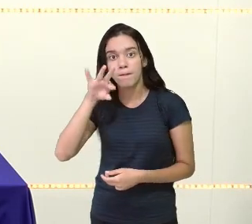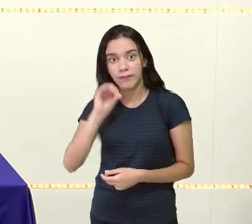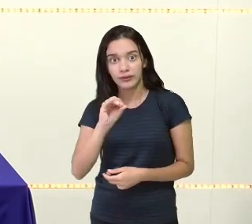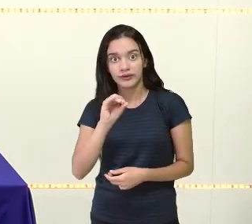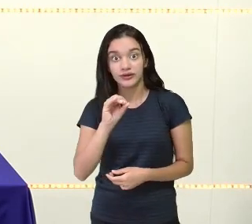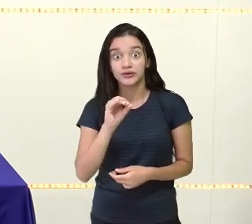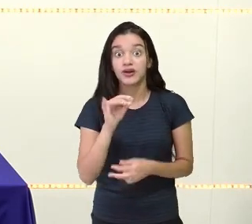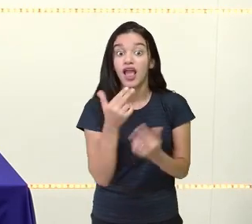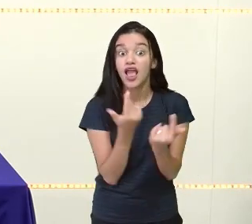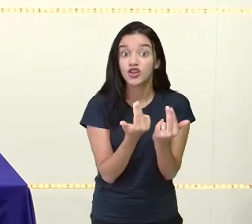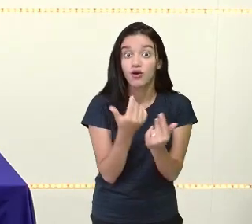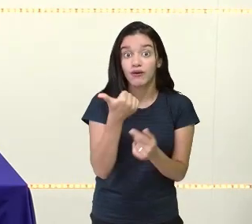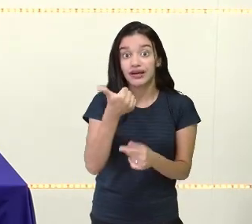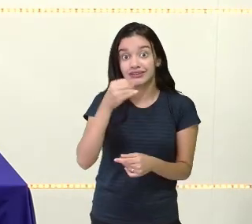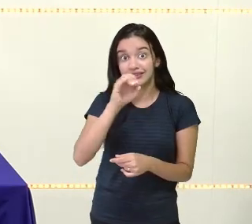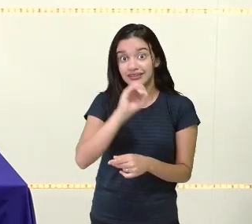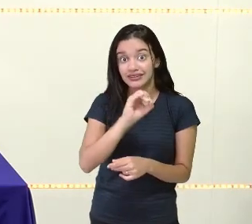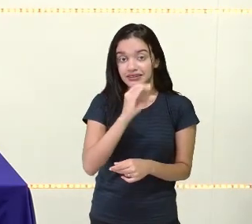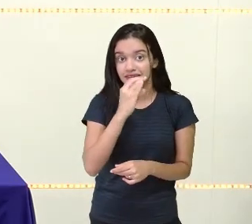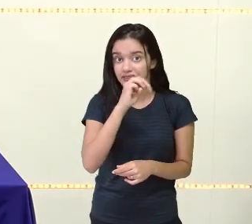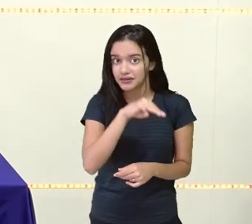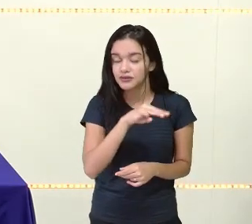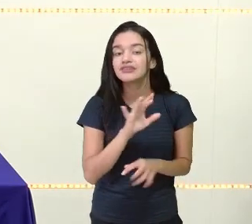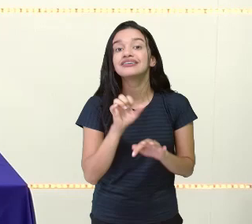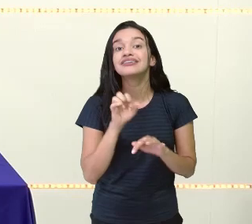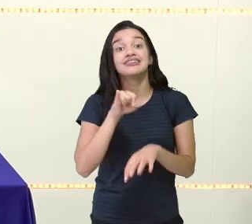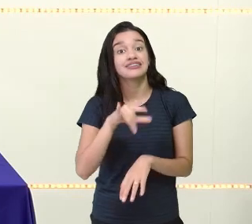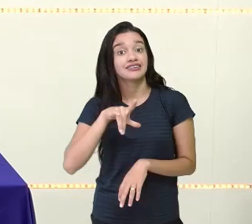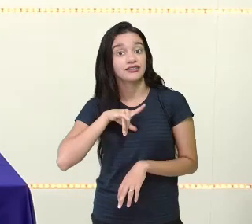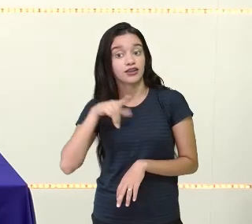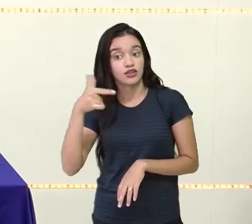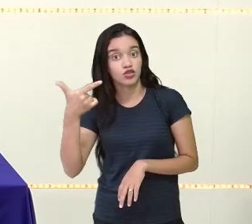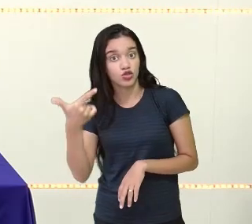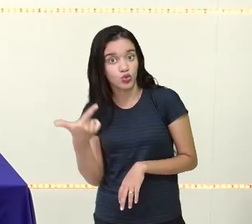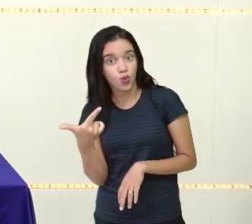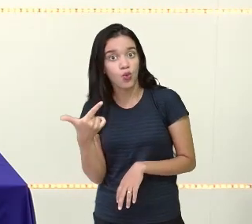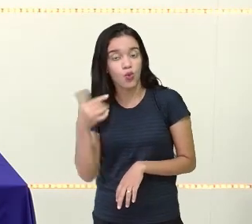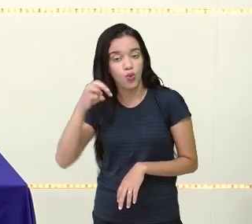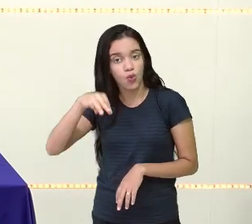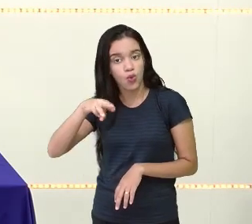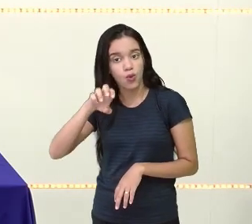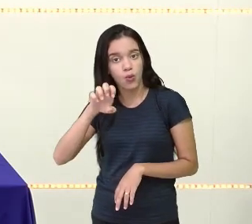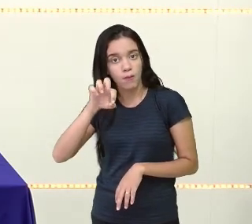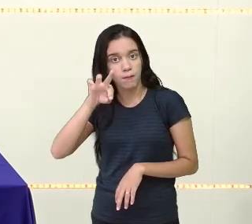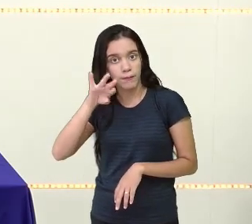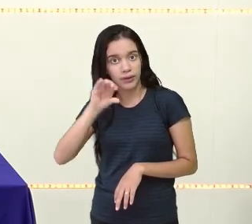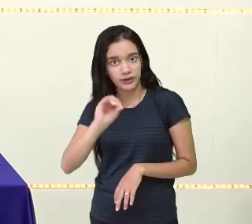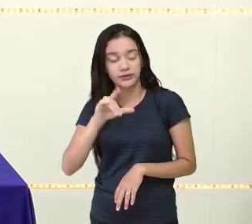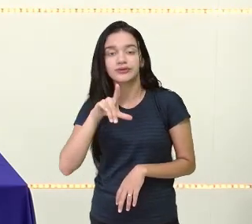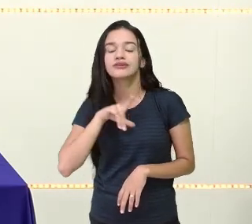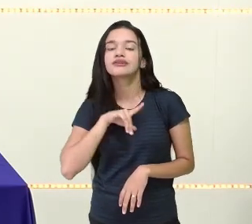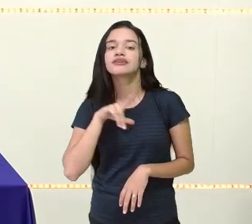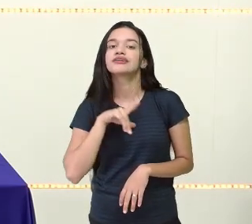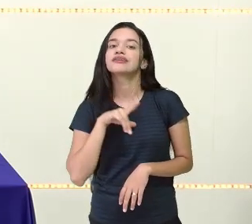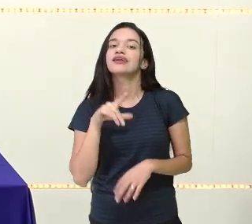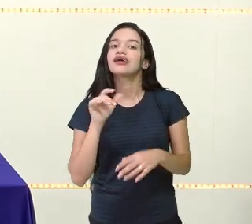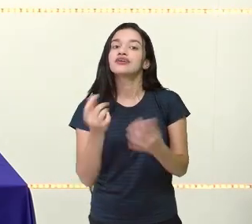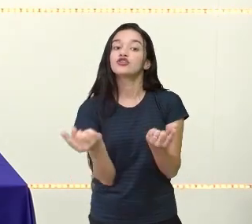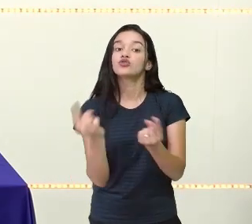100 centímetros. Então, se a gente tem 2 metros, a gente vai ter quantos centímetros? 200